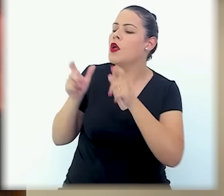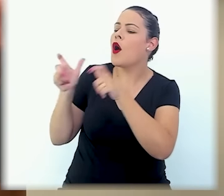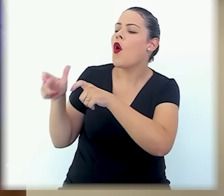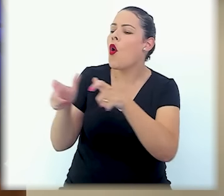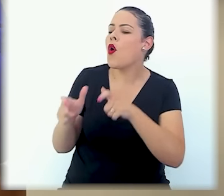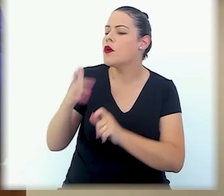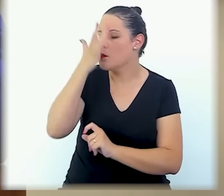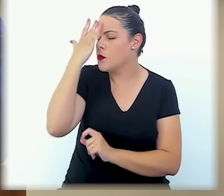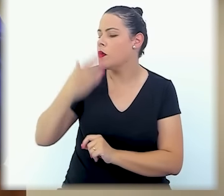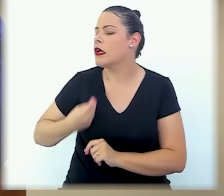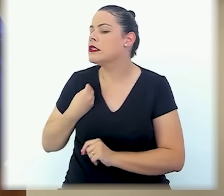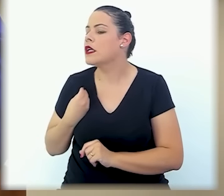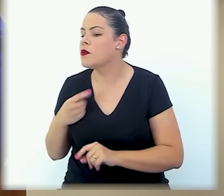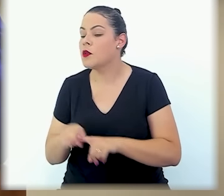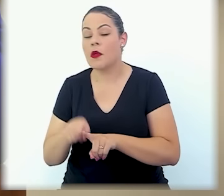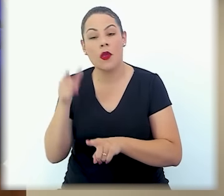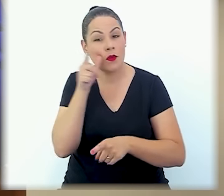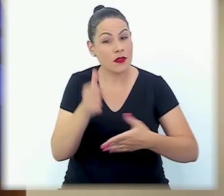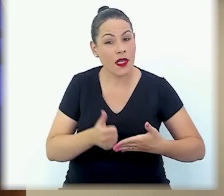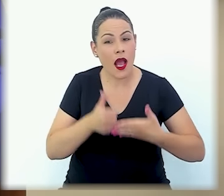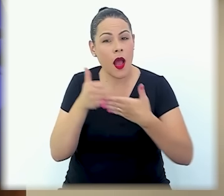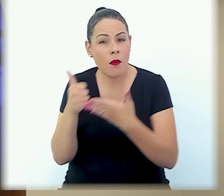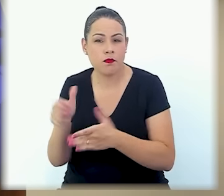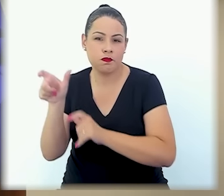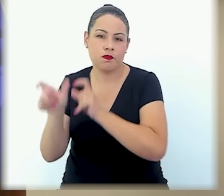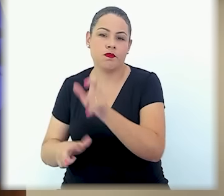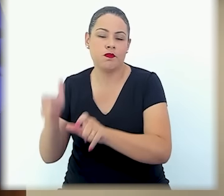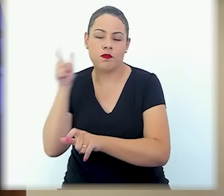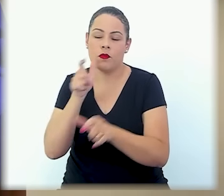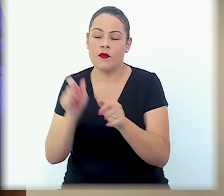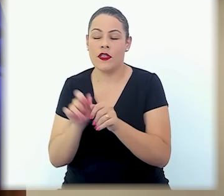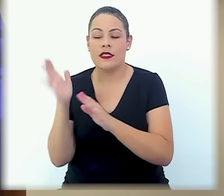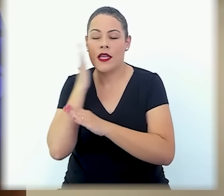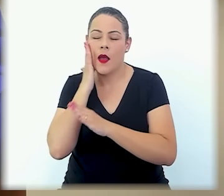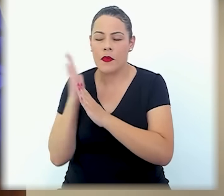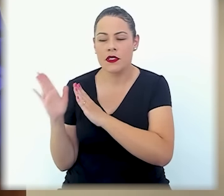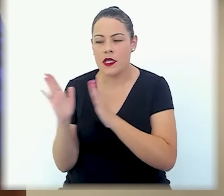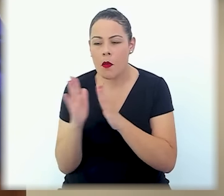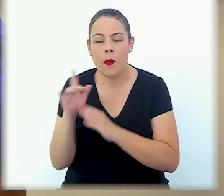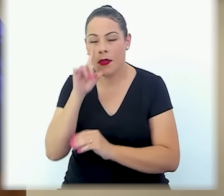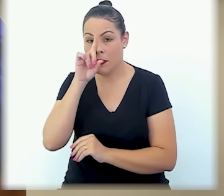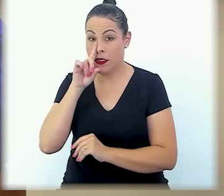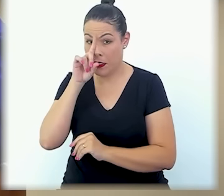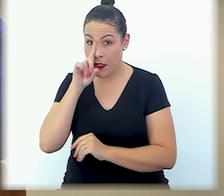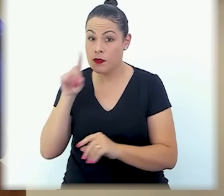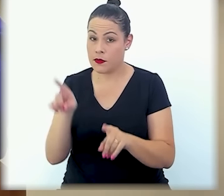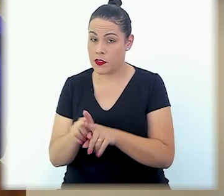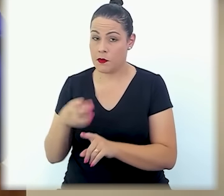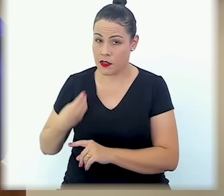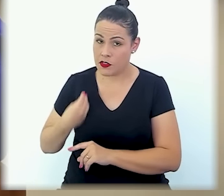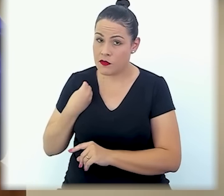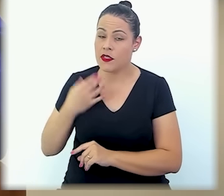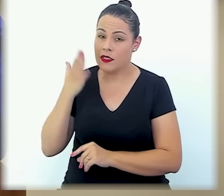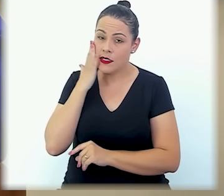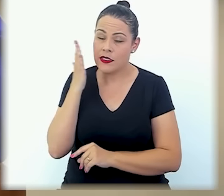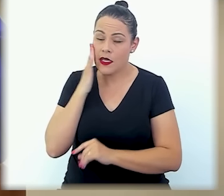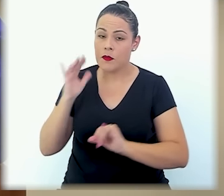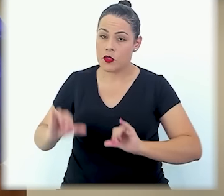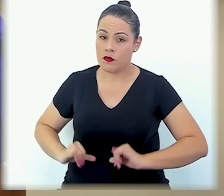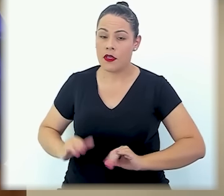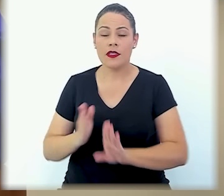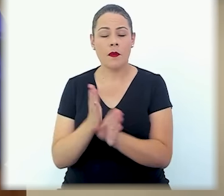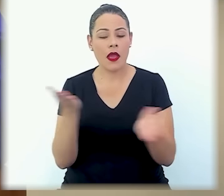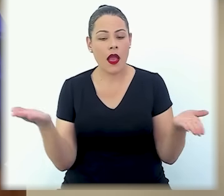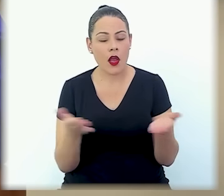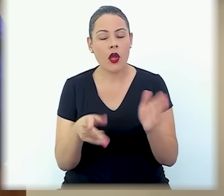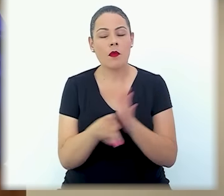os catadores e poder apoiar, né, os catadores nesse momento de risco, né, de situação de risco de vida. Esse momento, por